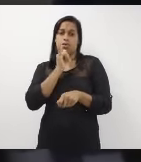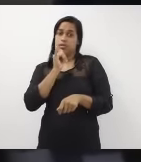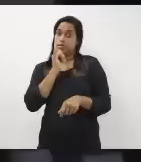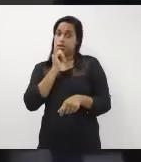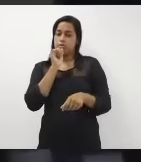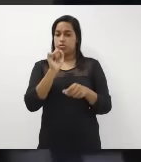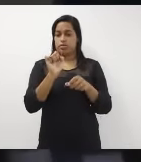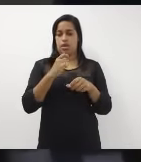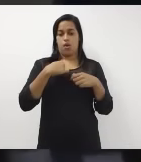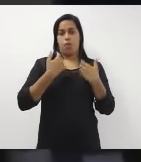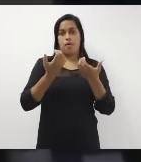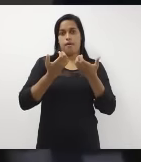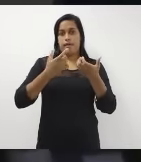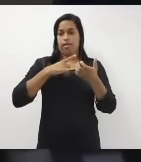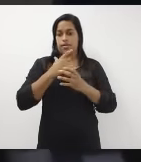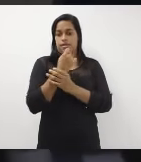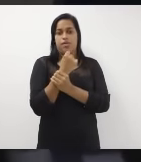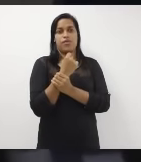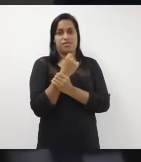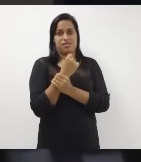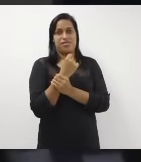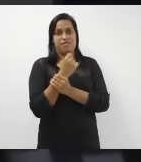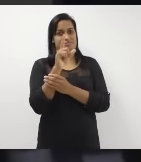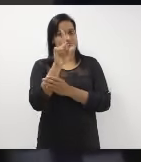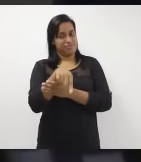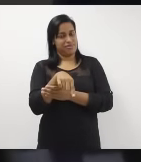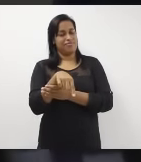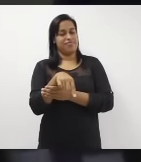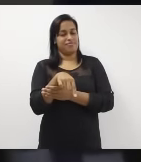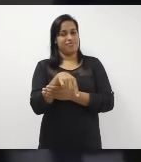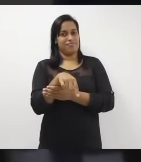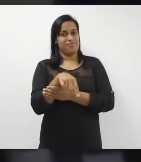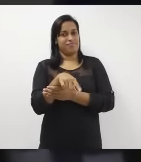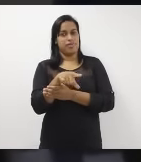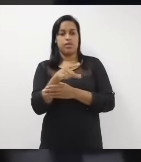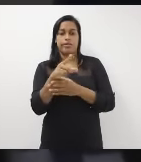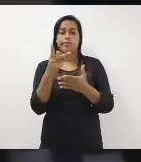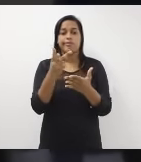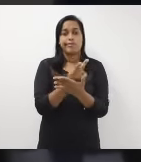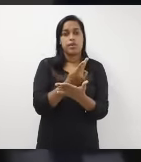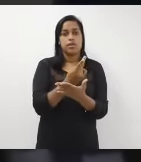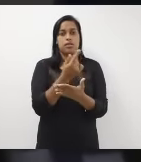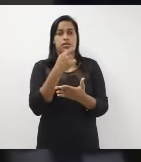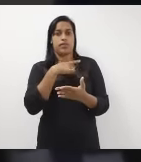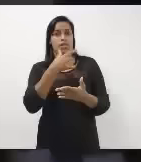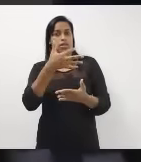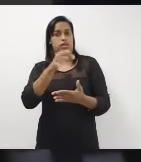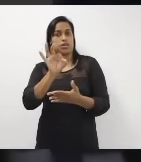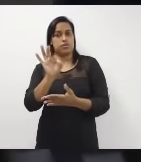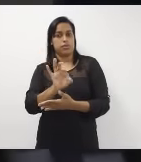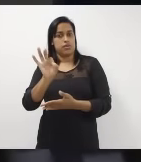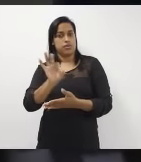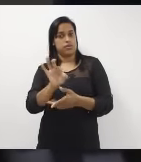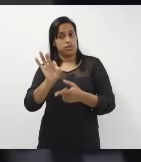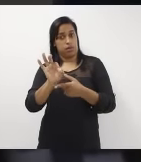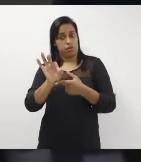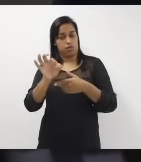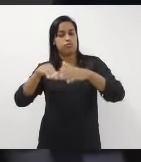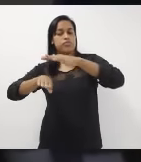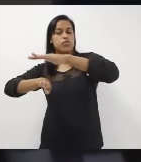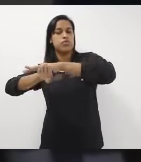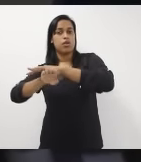quero ter uma segurança, de que a falha vai ser apenas de 10% no nosso estoque,